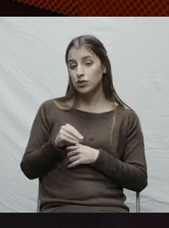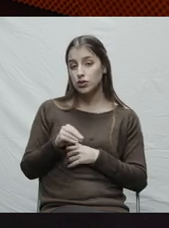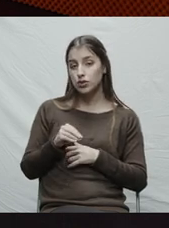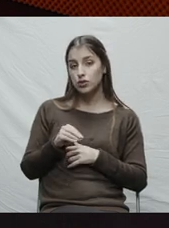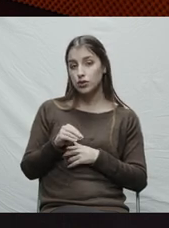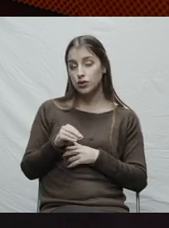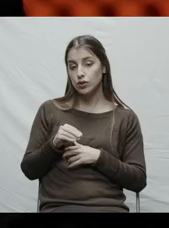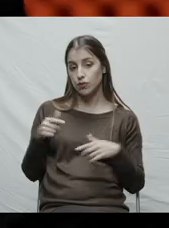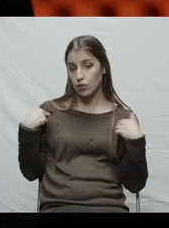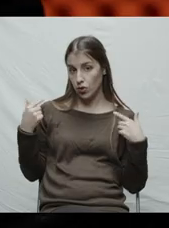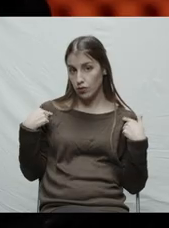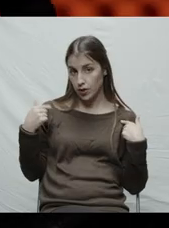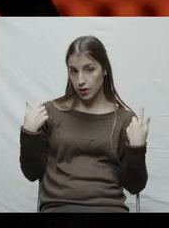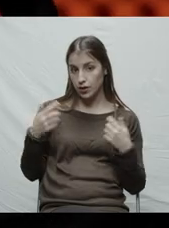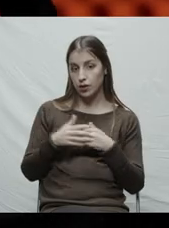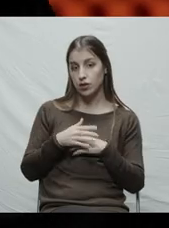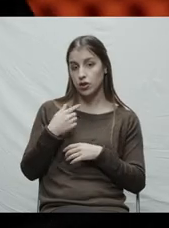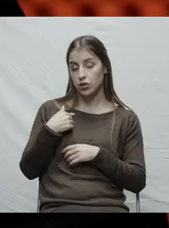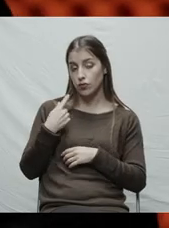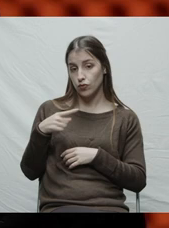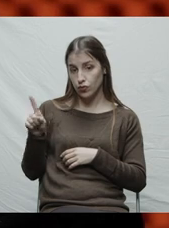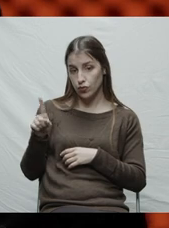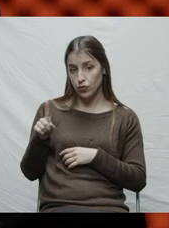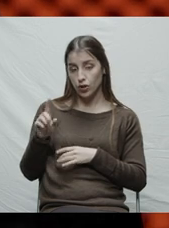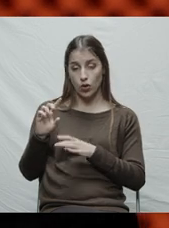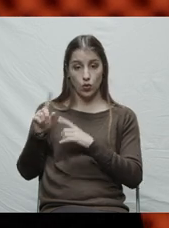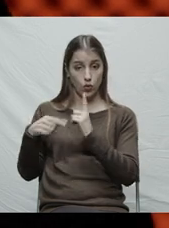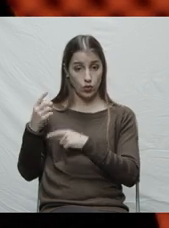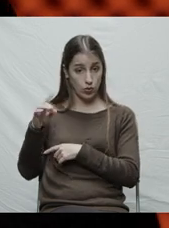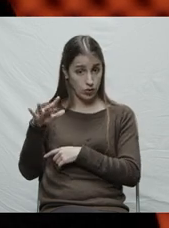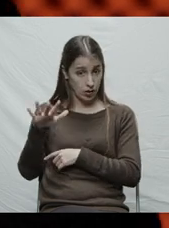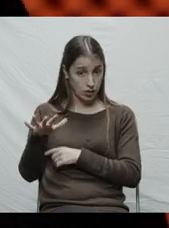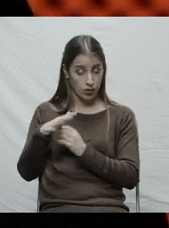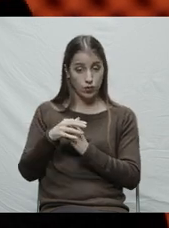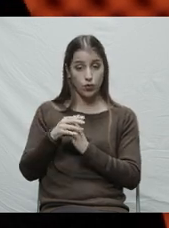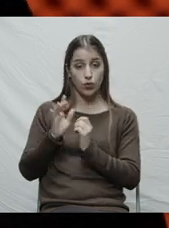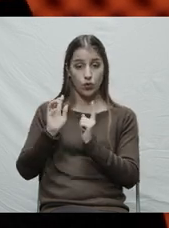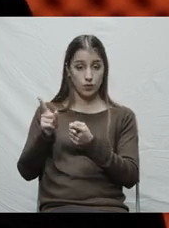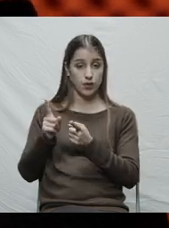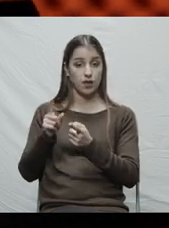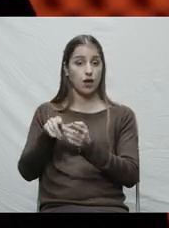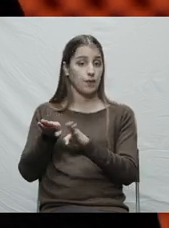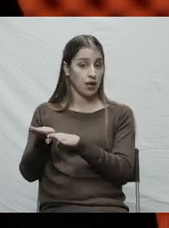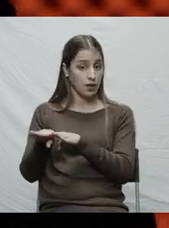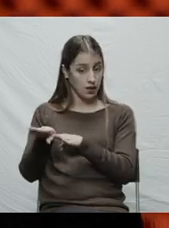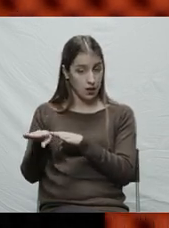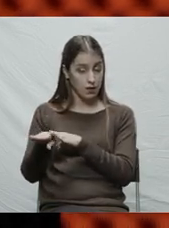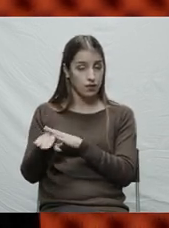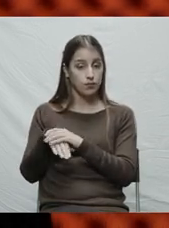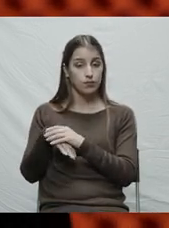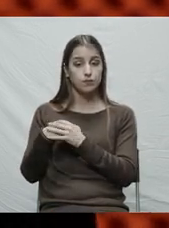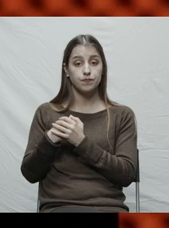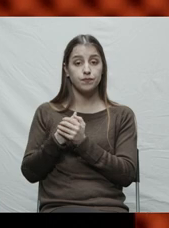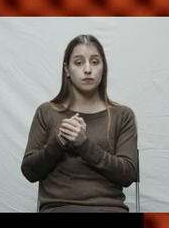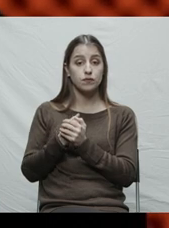um percurso de autoria e fui para o essay, que também tem muito a ver com de ensaio, de Sim. Luís Montanho, ensaiar, ensaiar, no sentido de